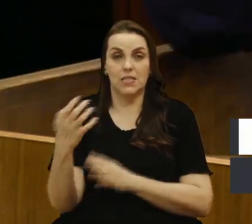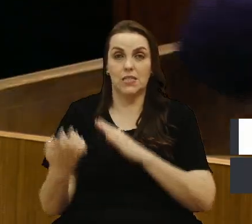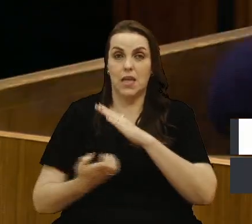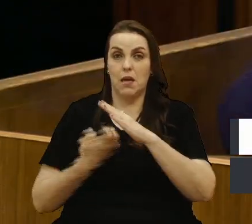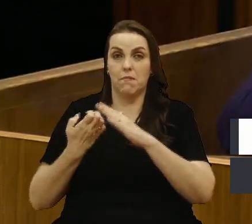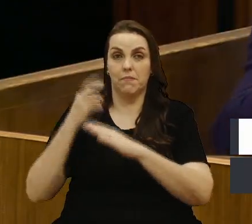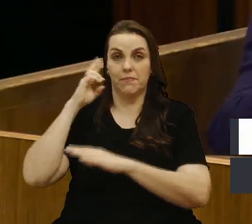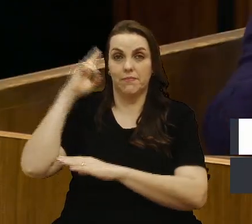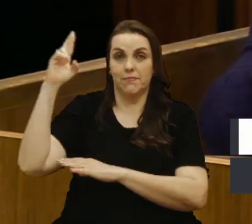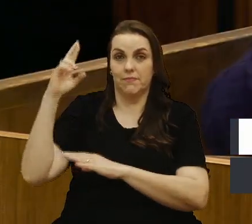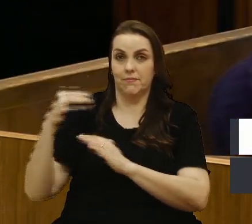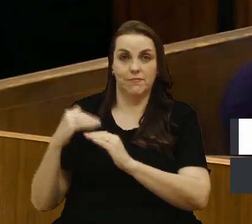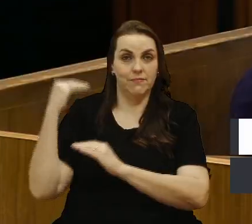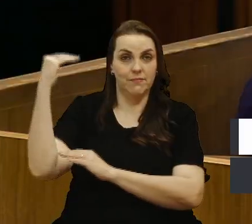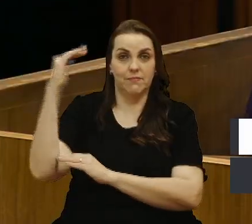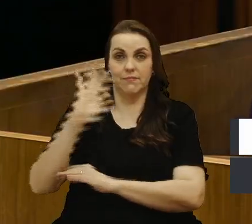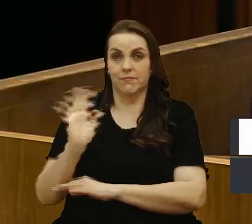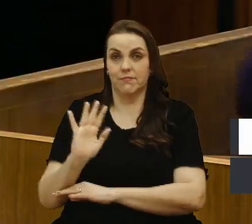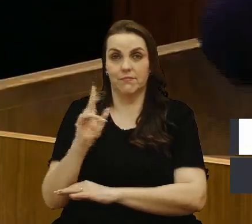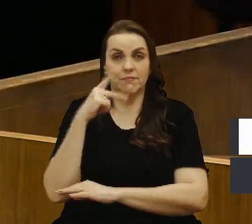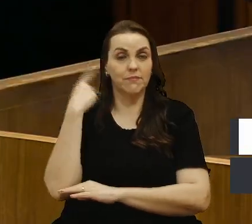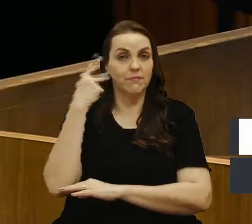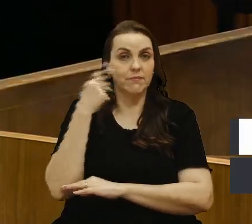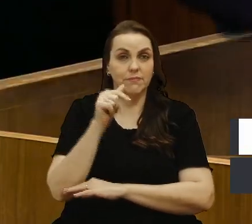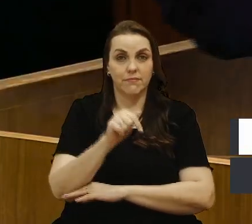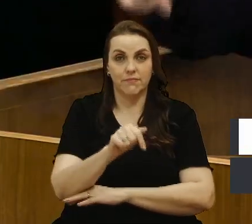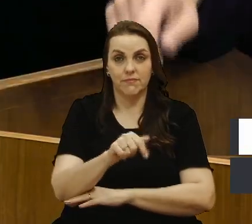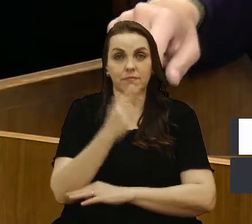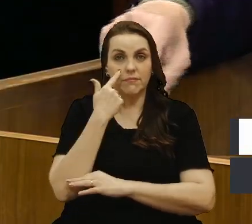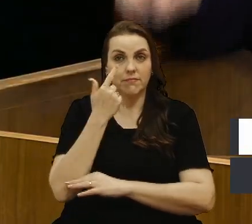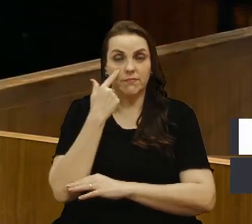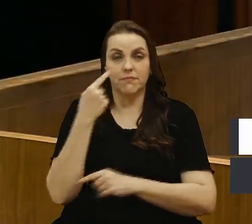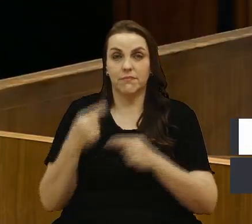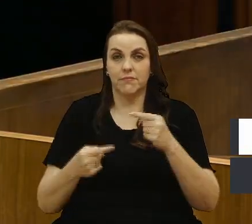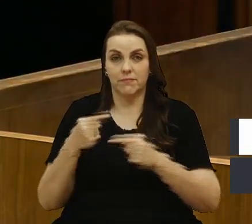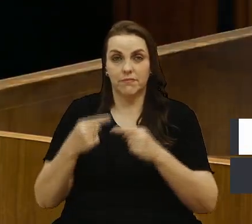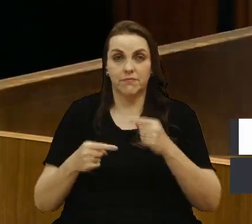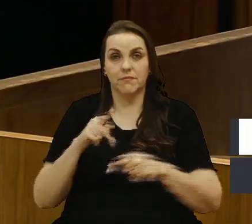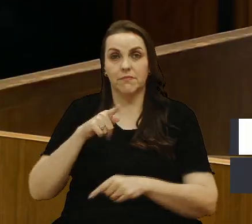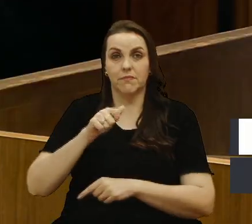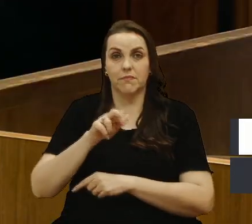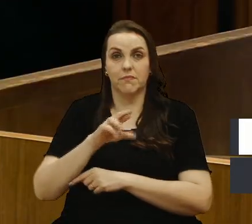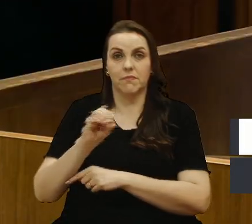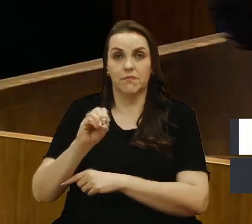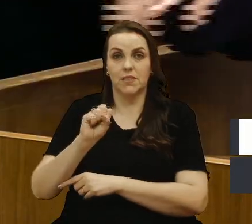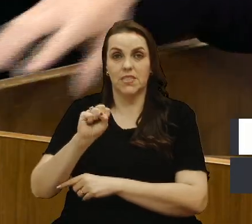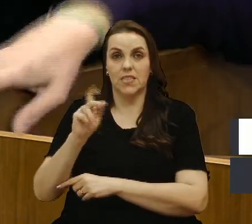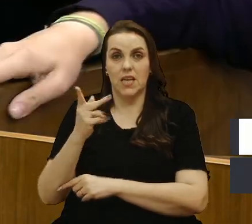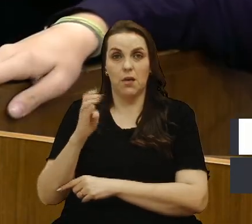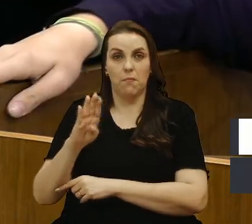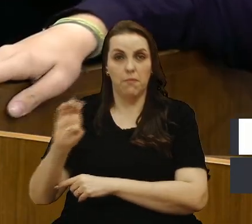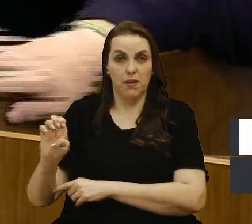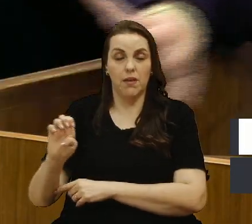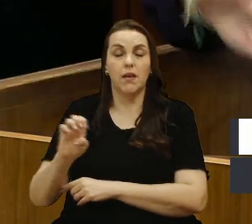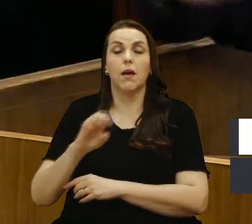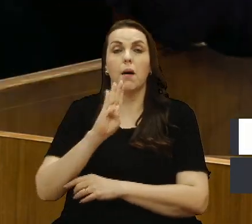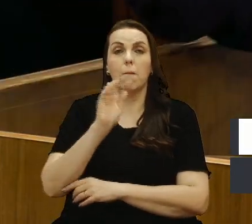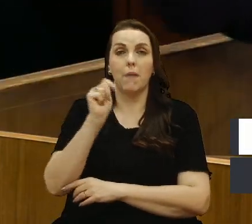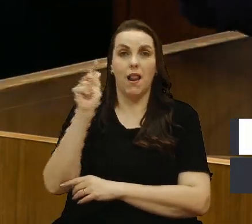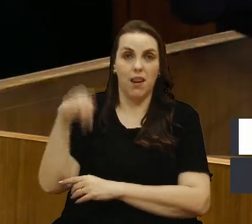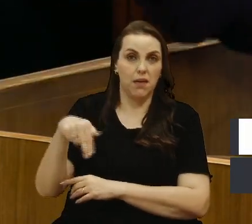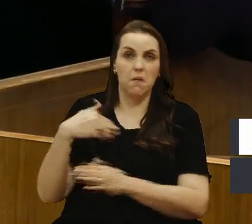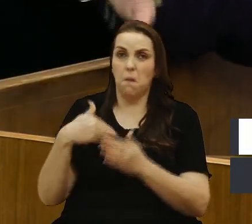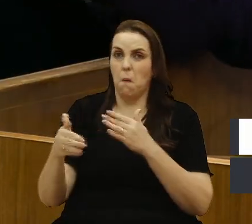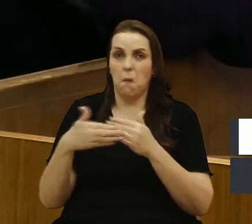Empresários. Quem? Os vereadores aqui já viram. Discutindo com Pedro Sebi, com Balém.